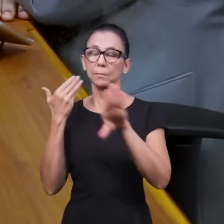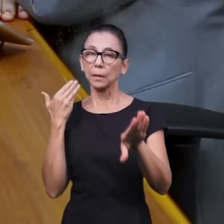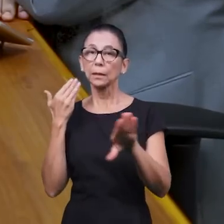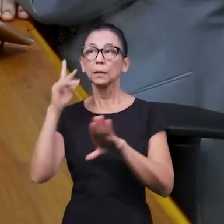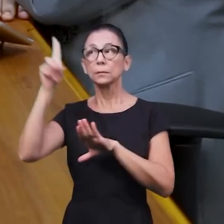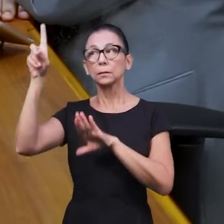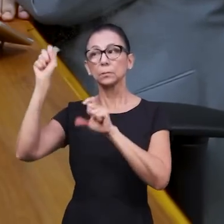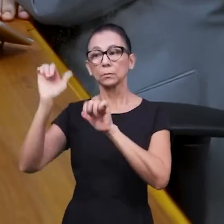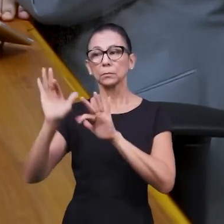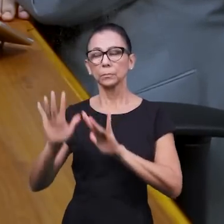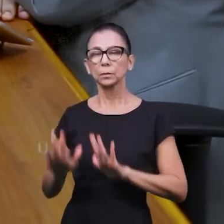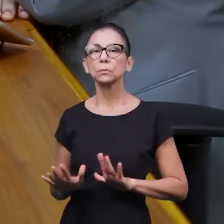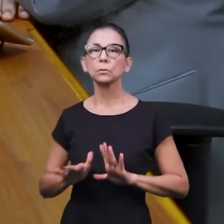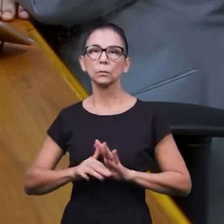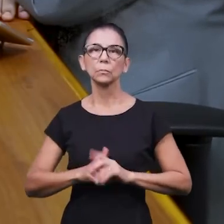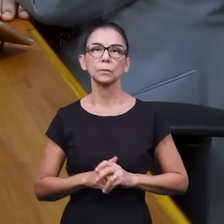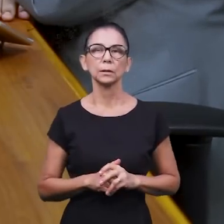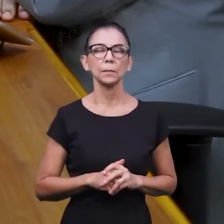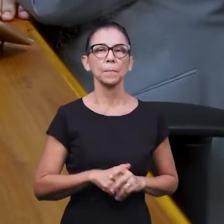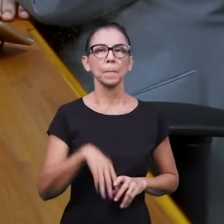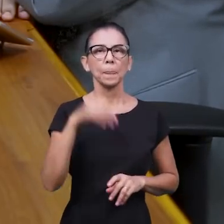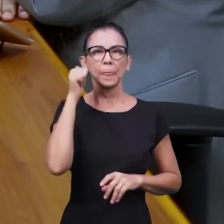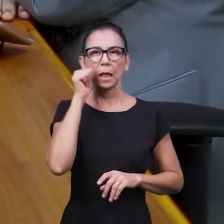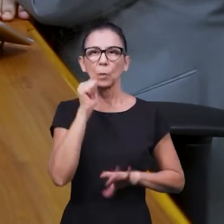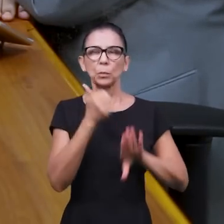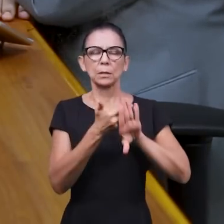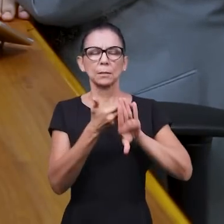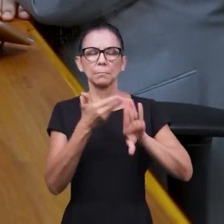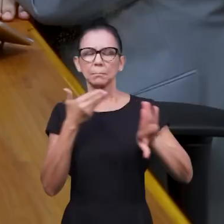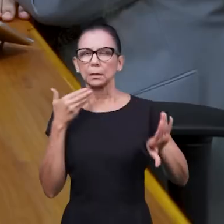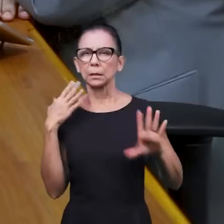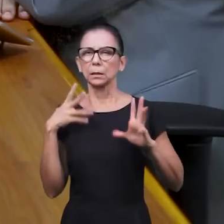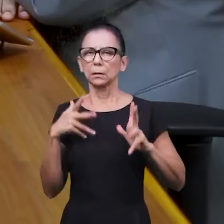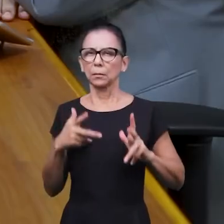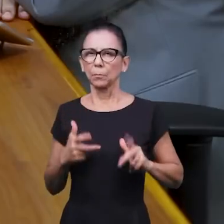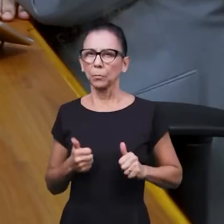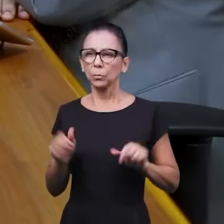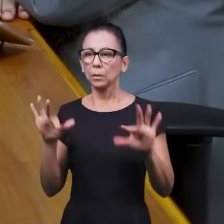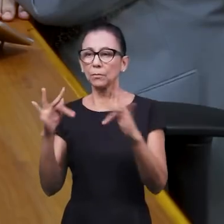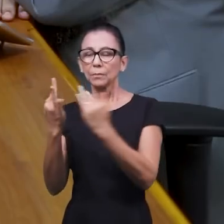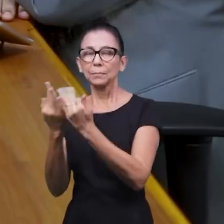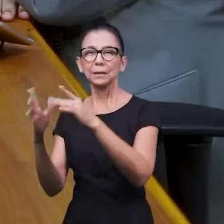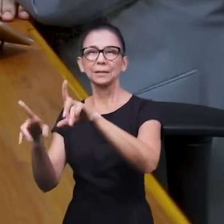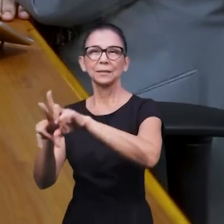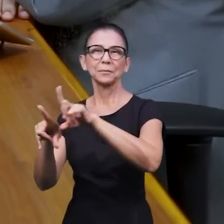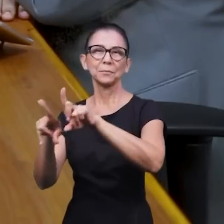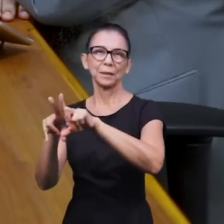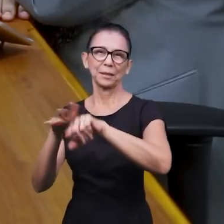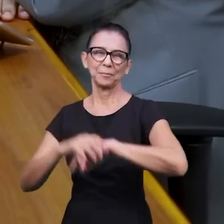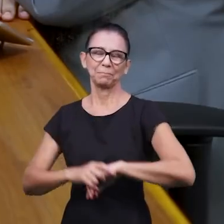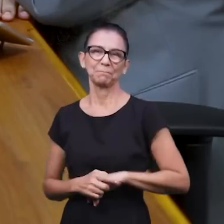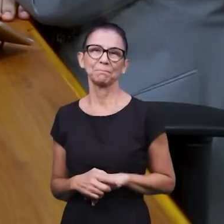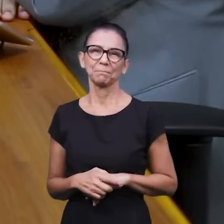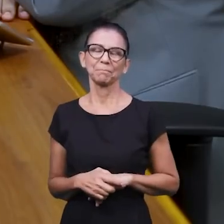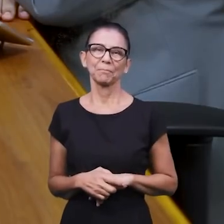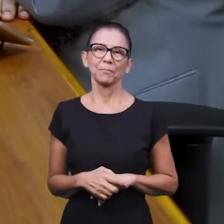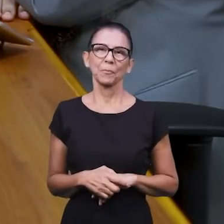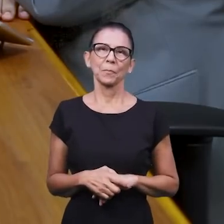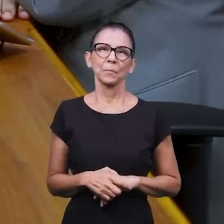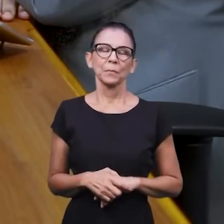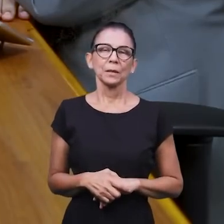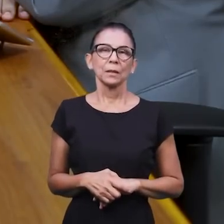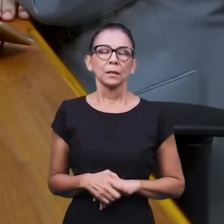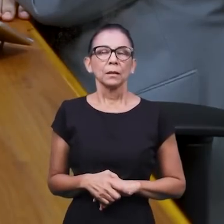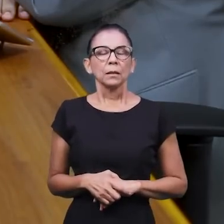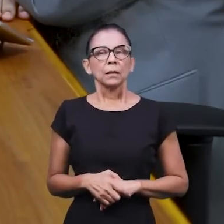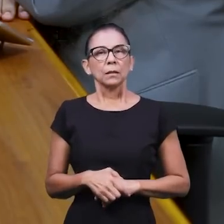Coríntios sobre a mulher é santa, ela santifica a sua casa. Por que ela santifica? Porque muitas coisas